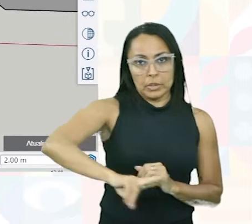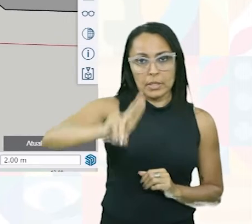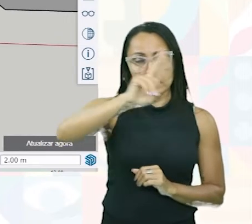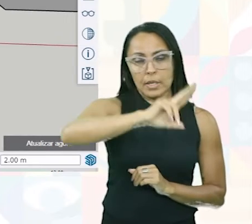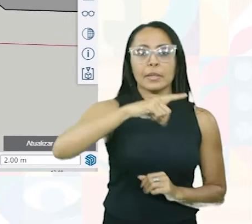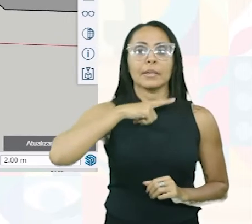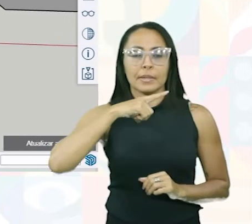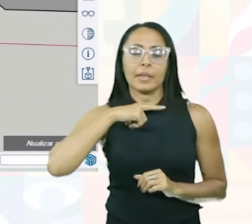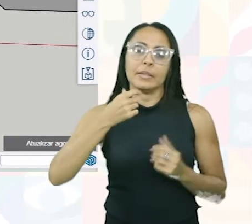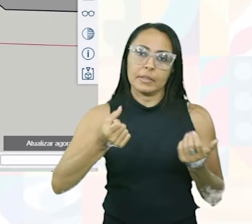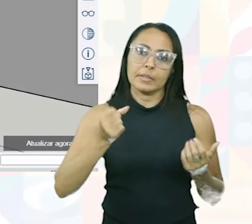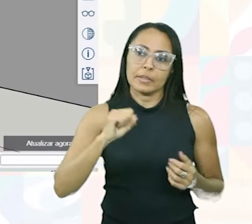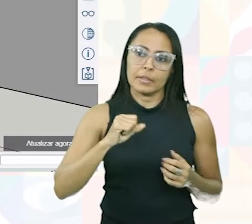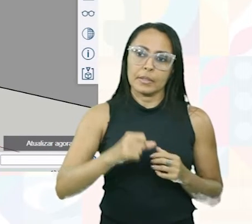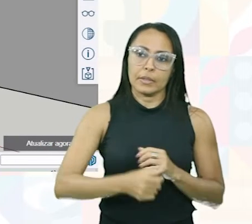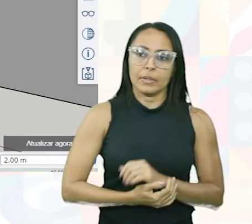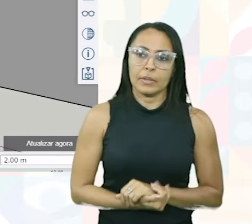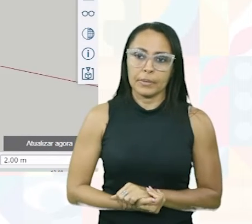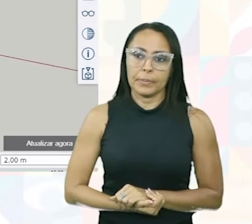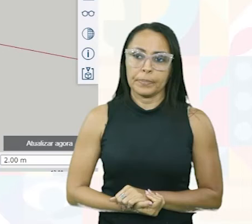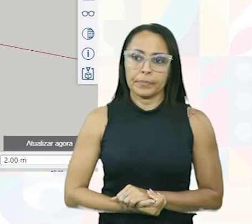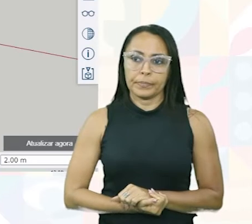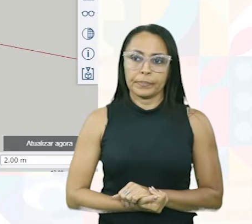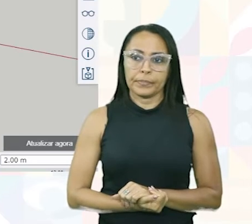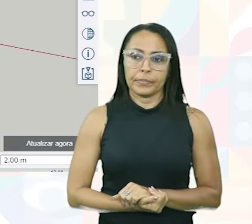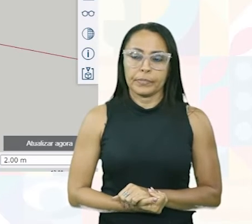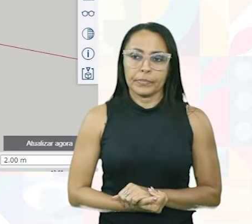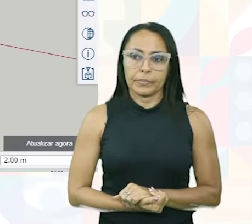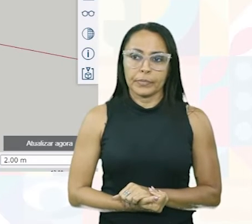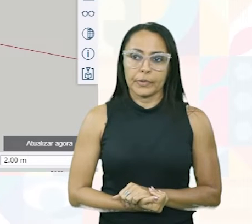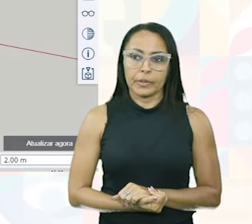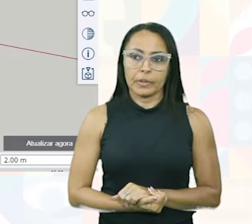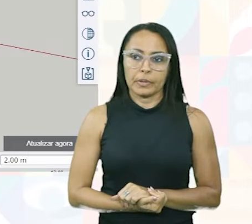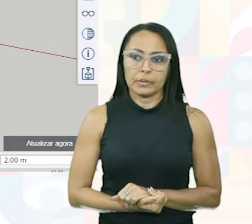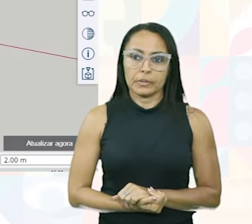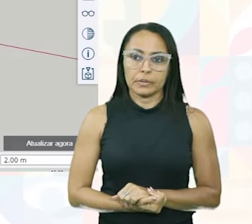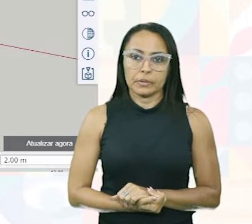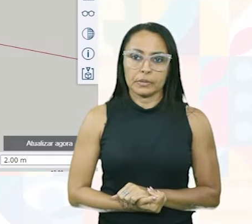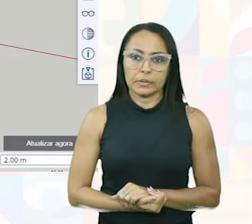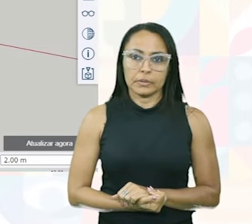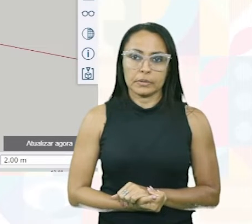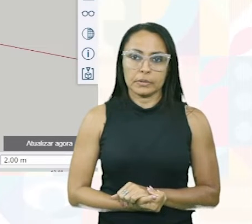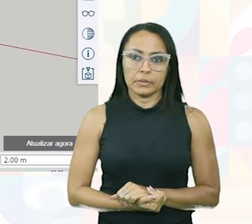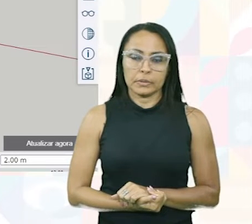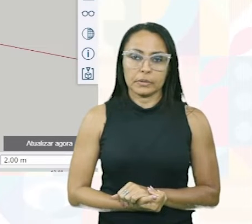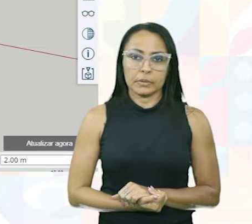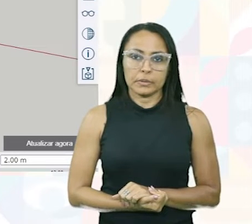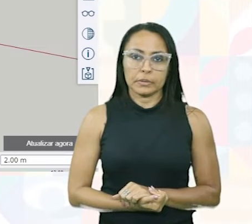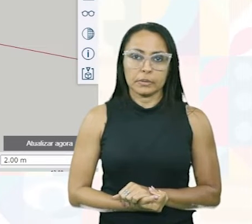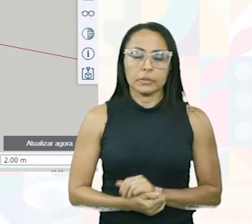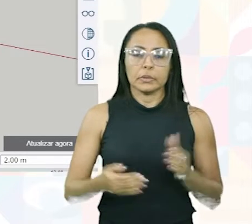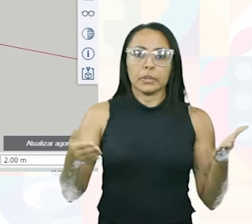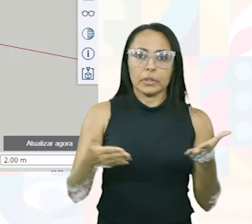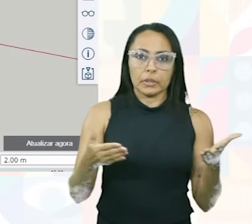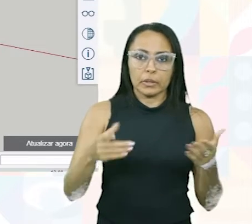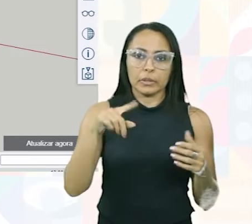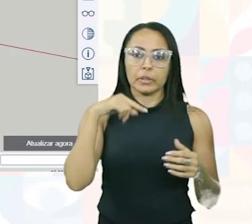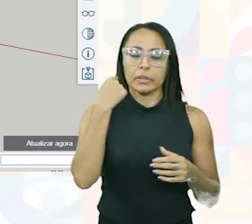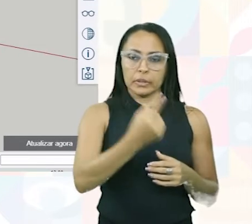tem para essa ferramenta, tá? Então, agora, a gente tem essa